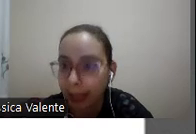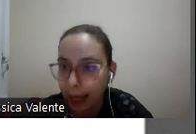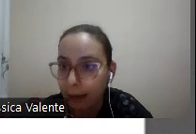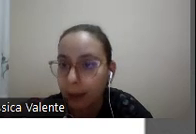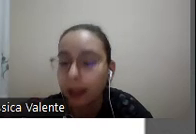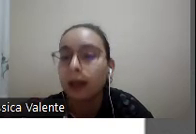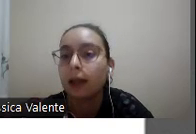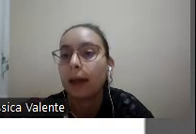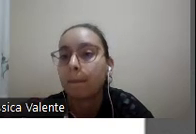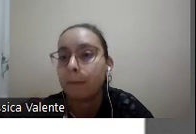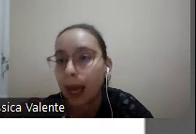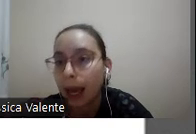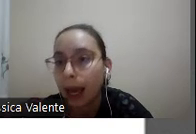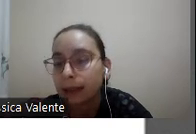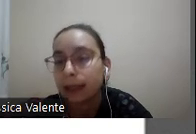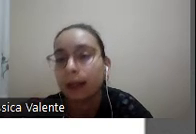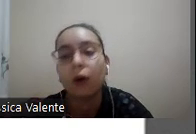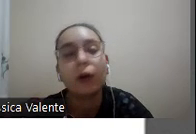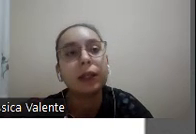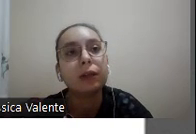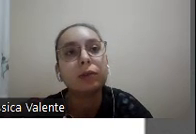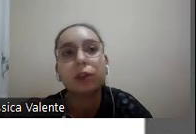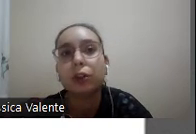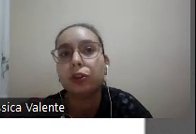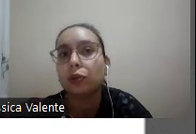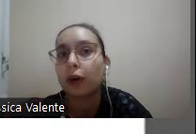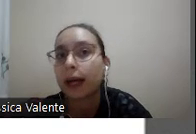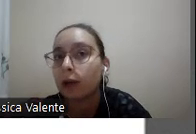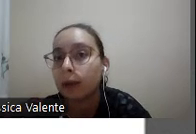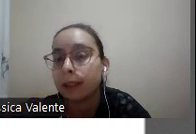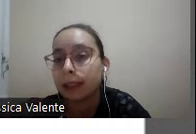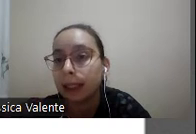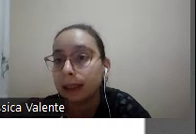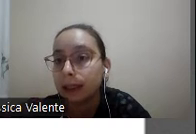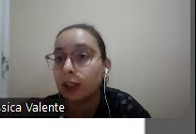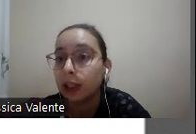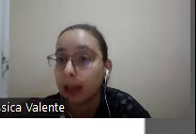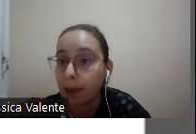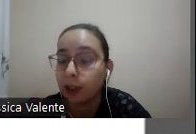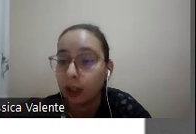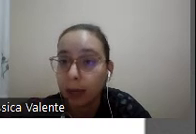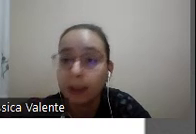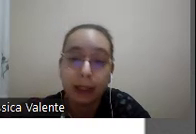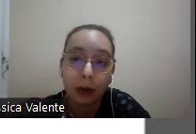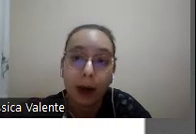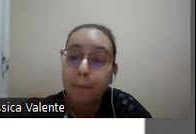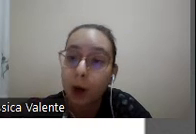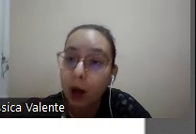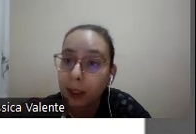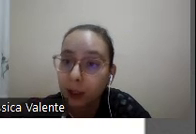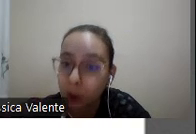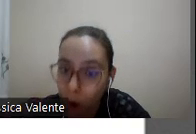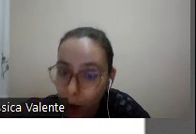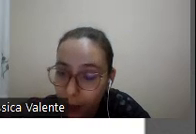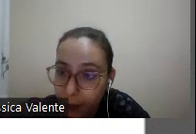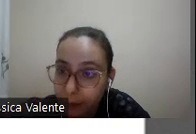ali do cinema, da peça, ou então de um local que precisa de intérprete de Libras? Então, a